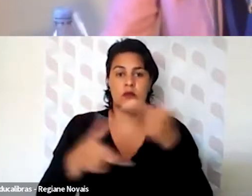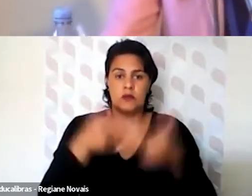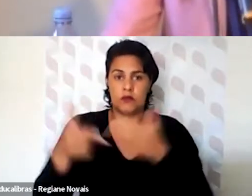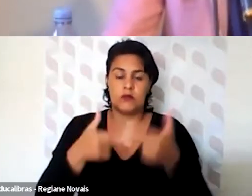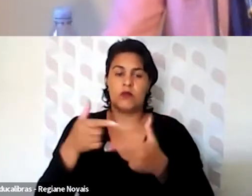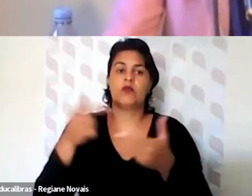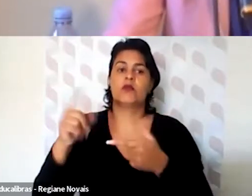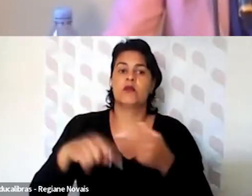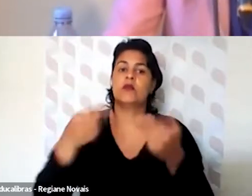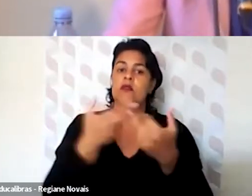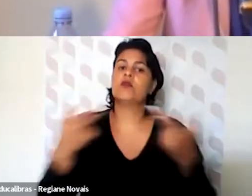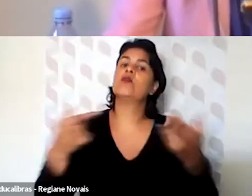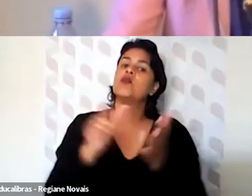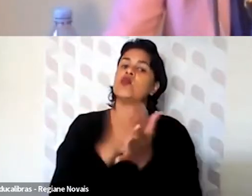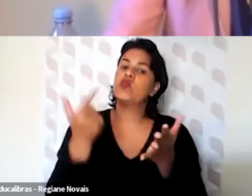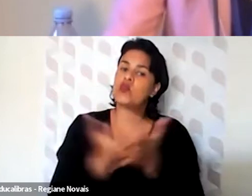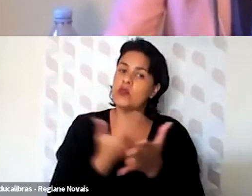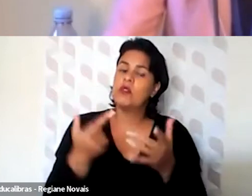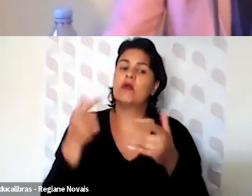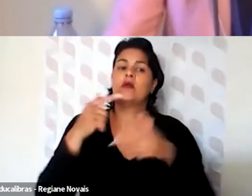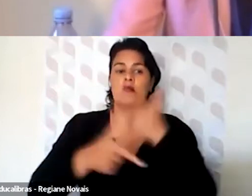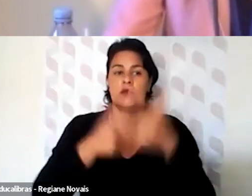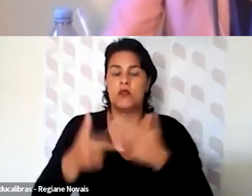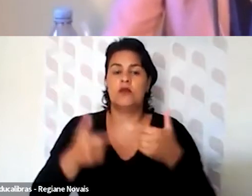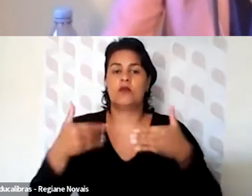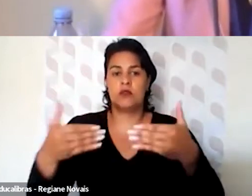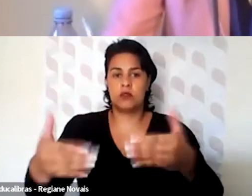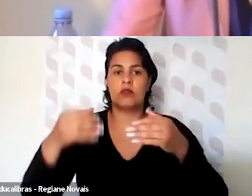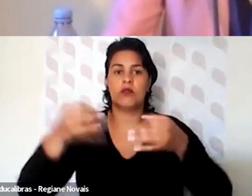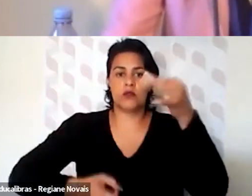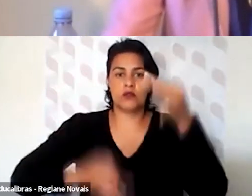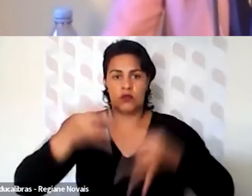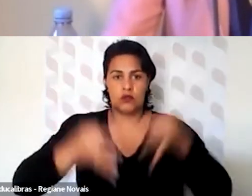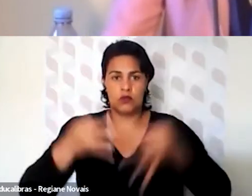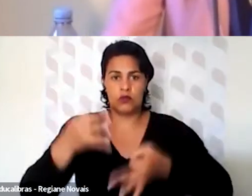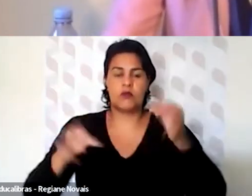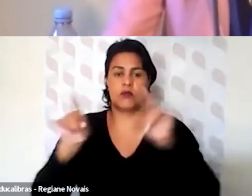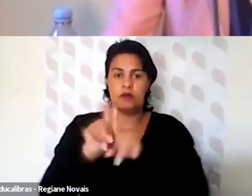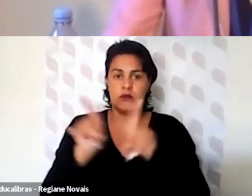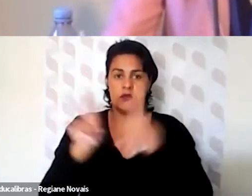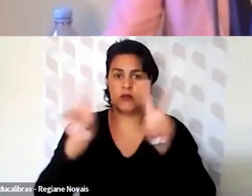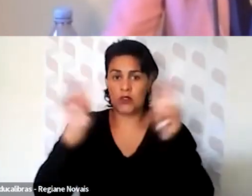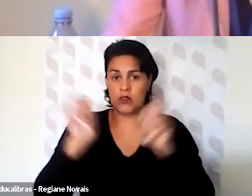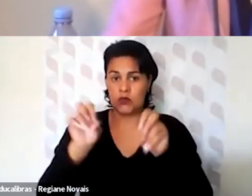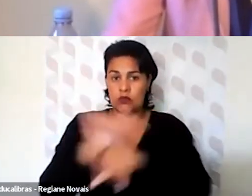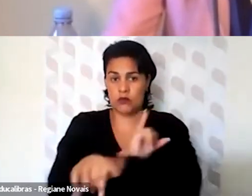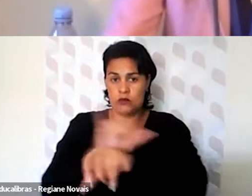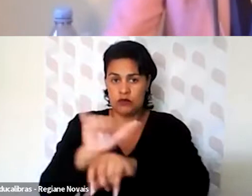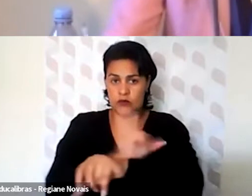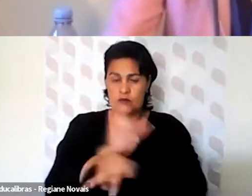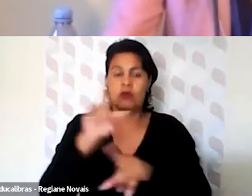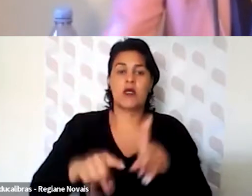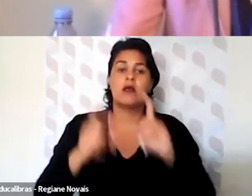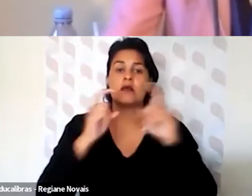sobre política externa e serviu no governo brasileiro nos Ministérios da Justiça e assuntos estratégicos. Ele é executivo